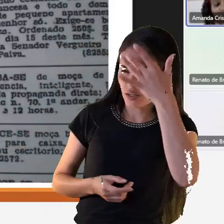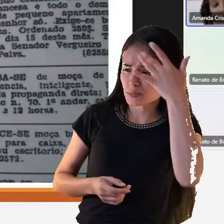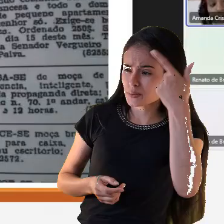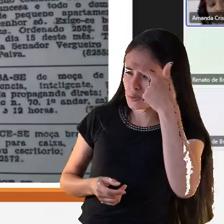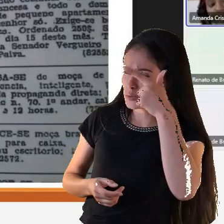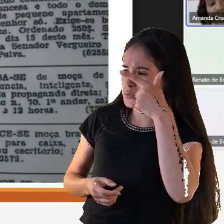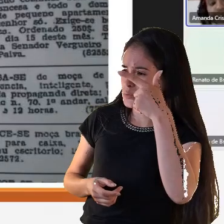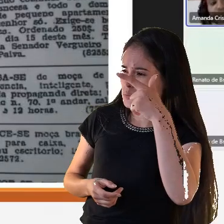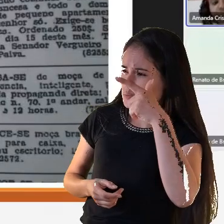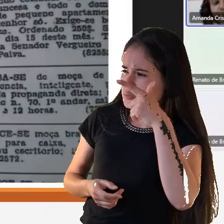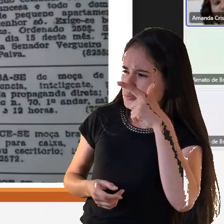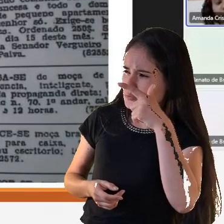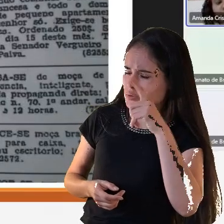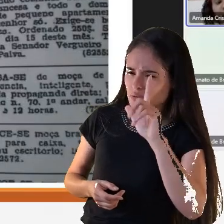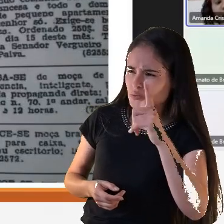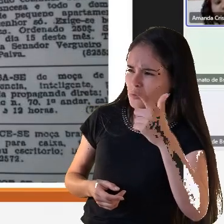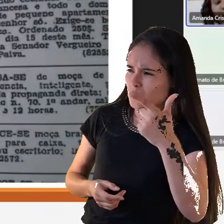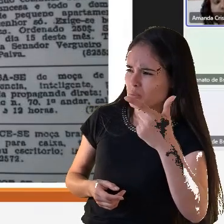boa aparência